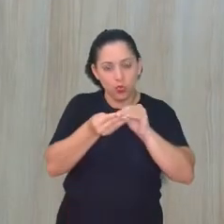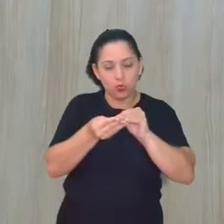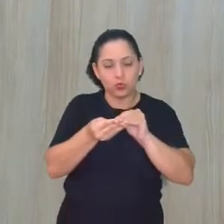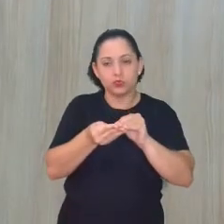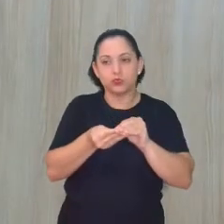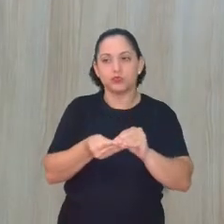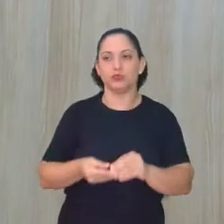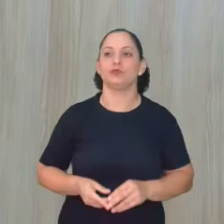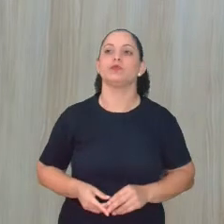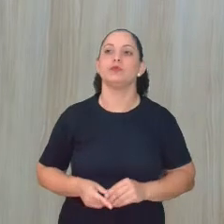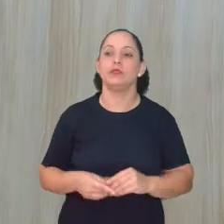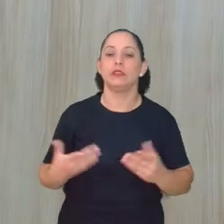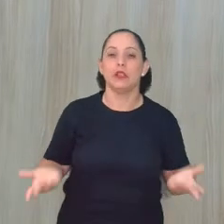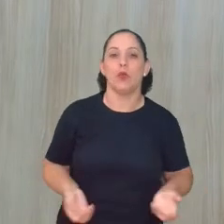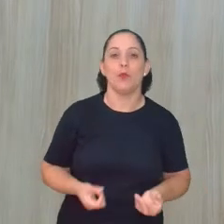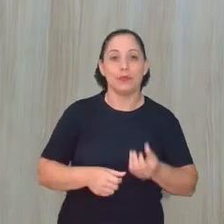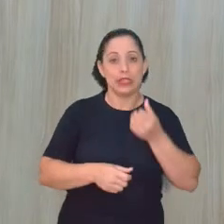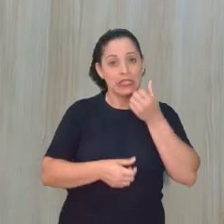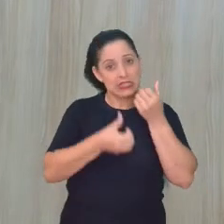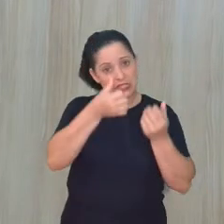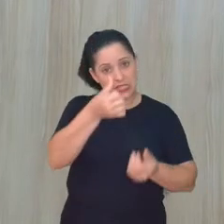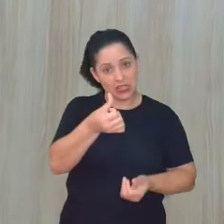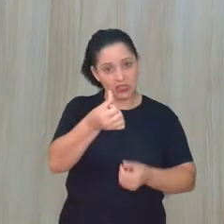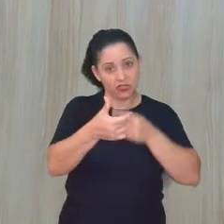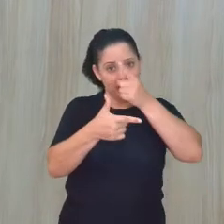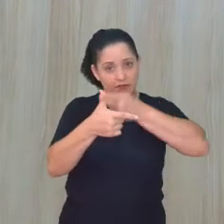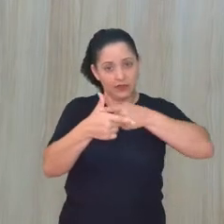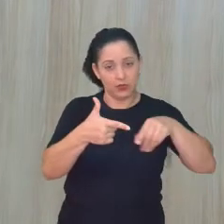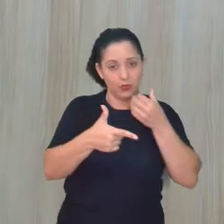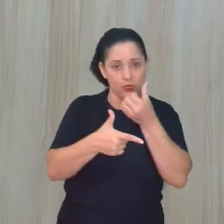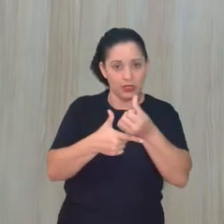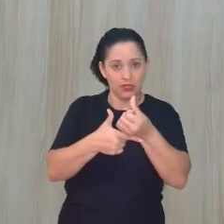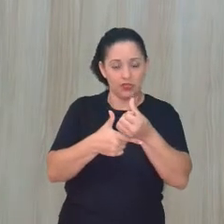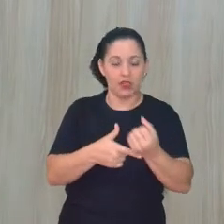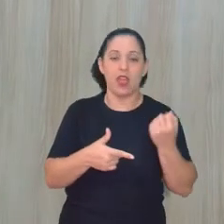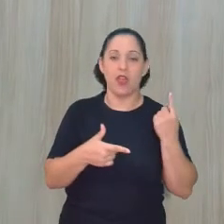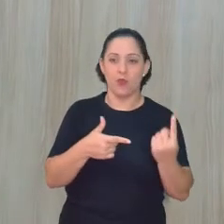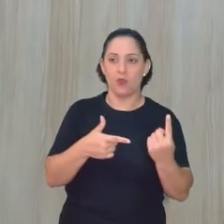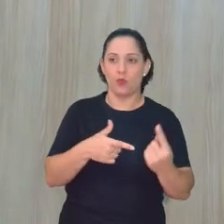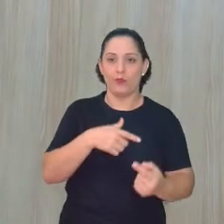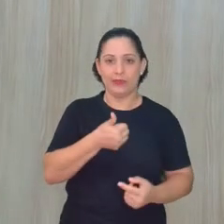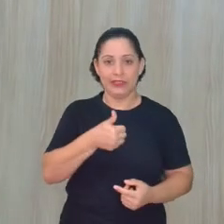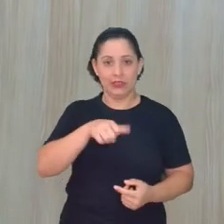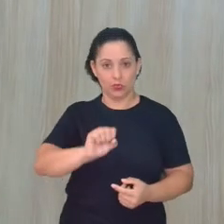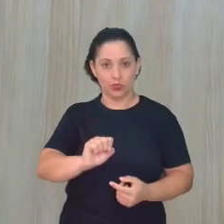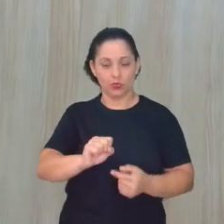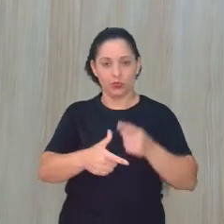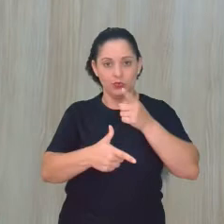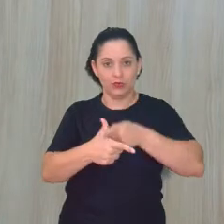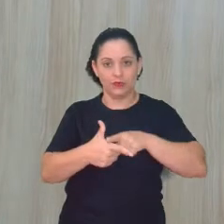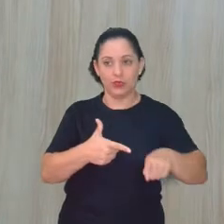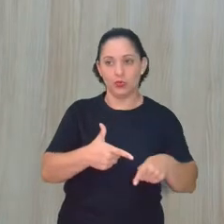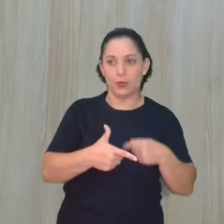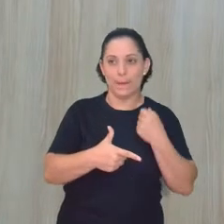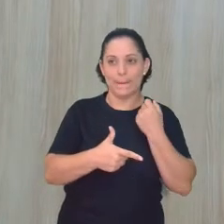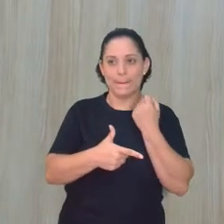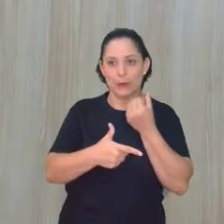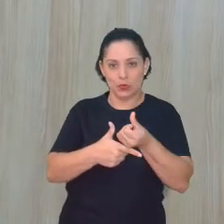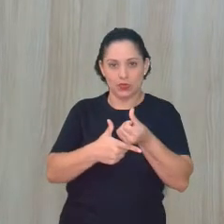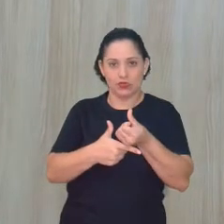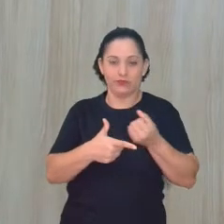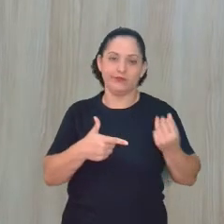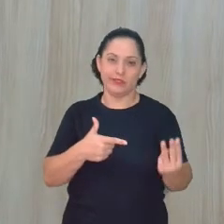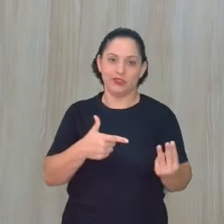certo? 6 dividido por 6 é 1 e 18 dividido por 6 é quanto? É 3. Então, 6